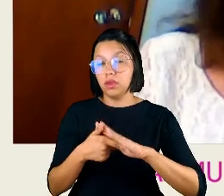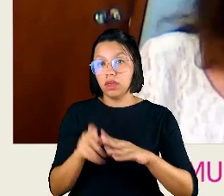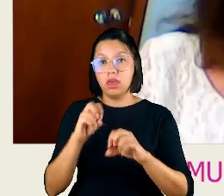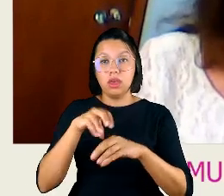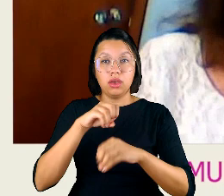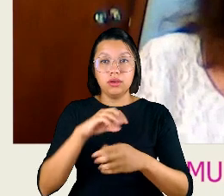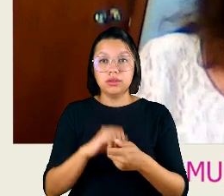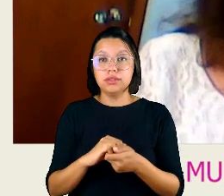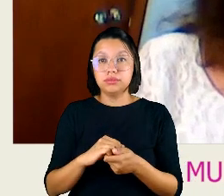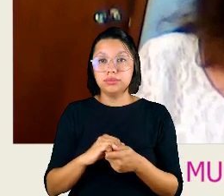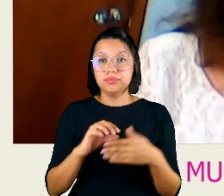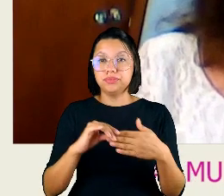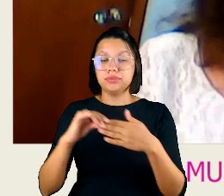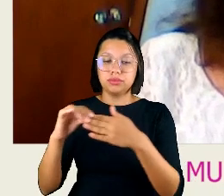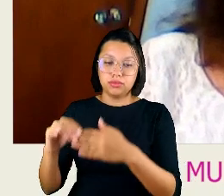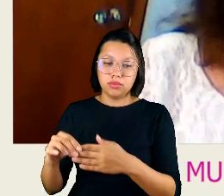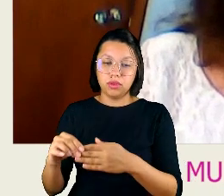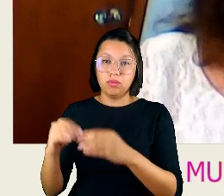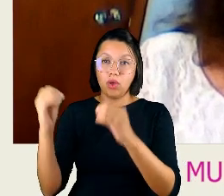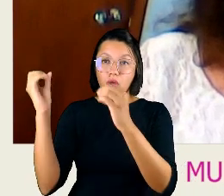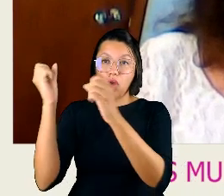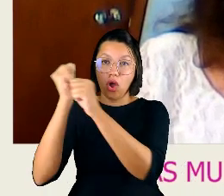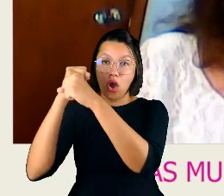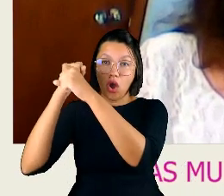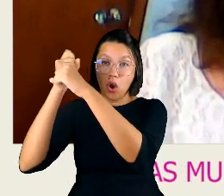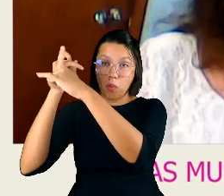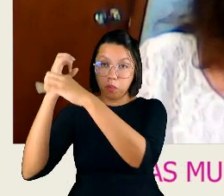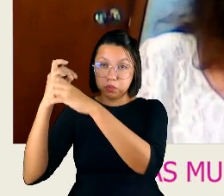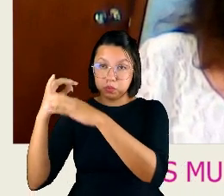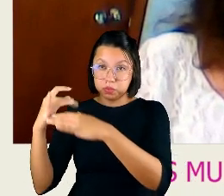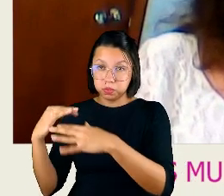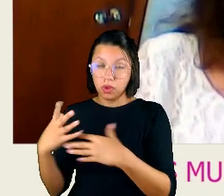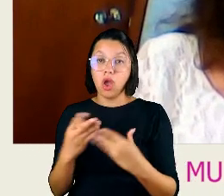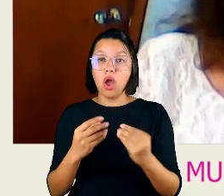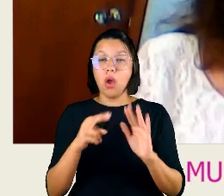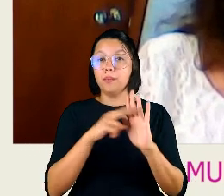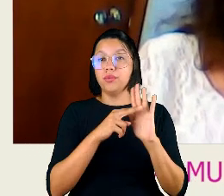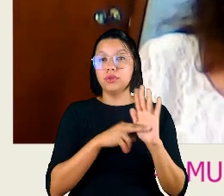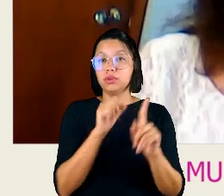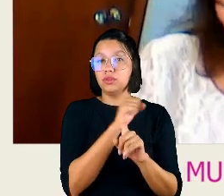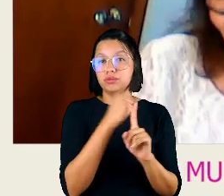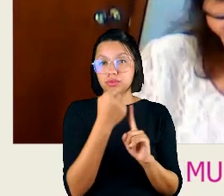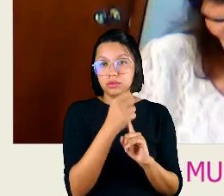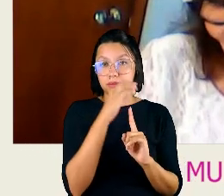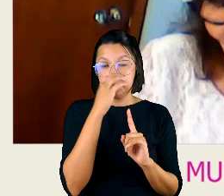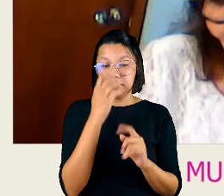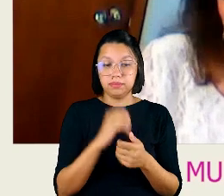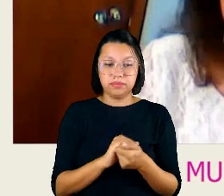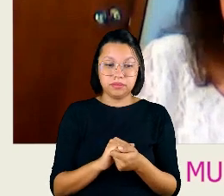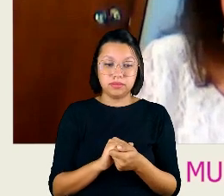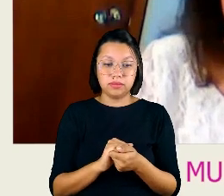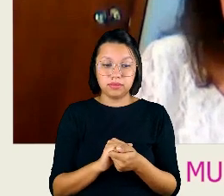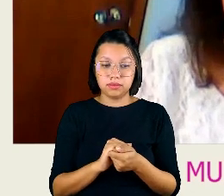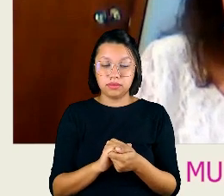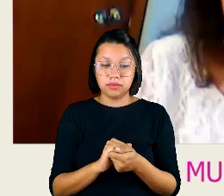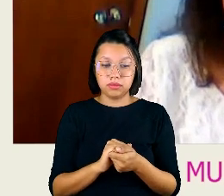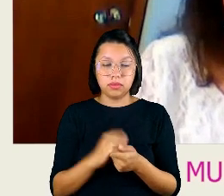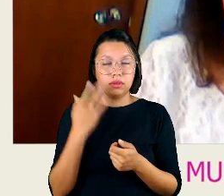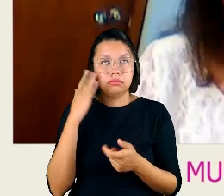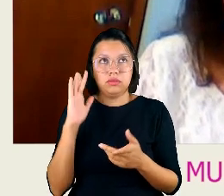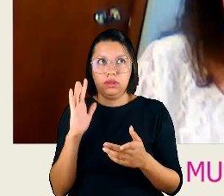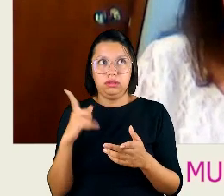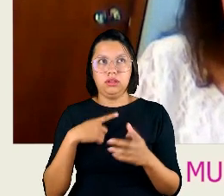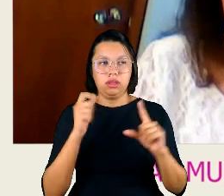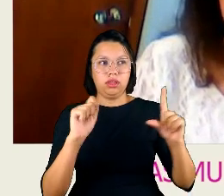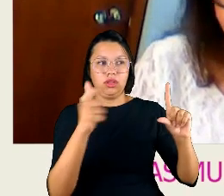uma desconstrução, de fato, de muitas normas sociais, e que a gente, sei lá, a gente tem novelas, essa última da Globo,